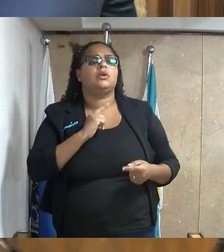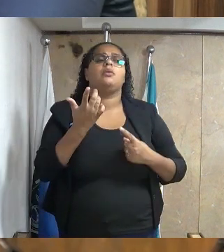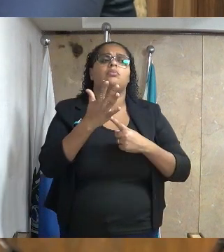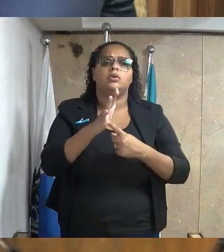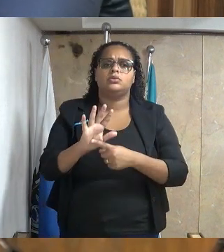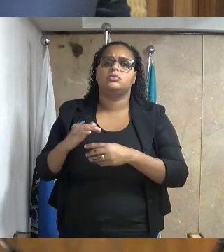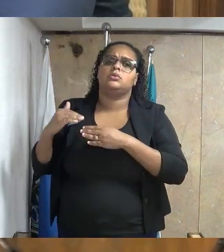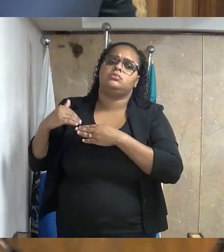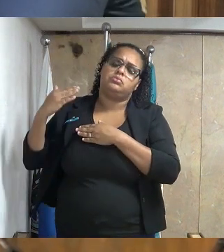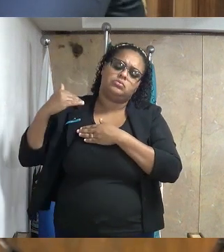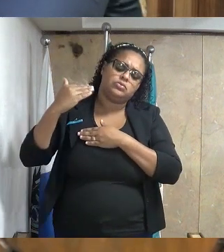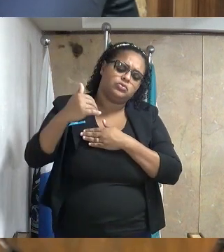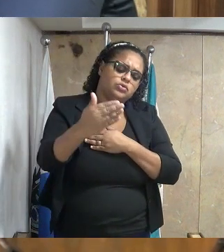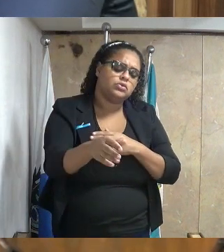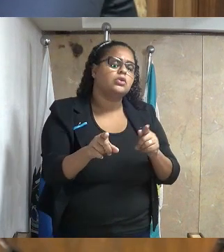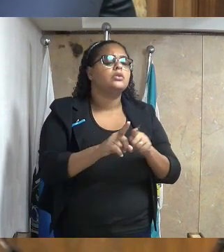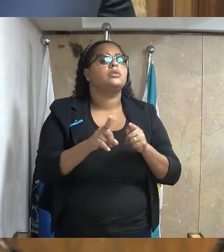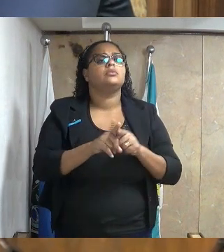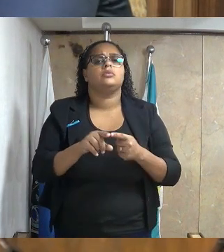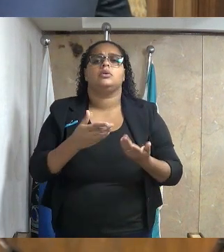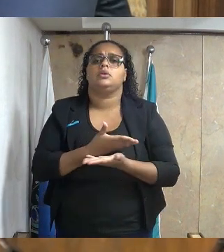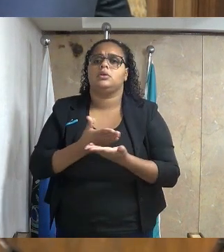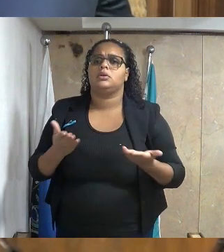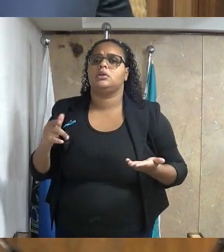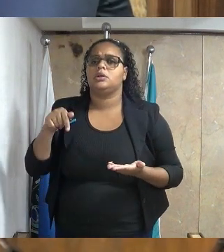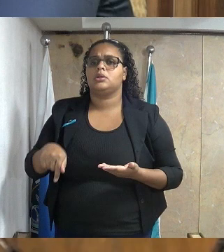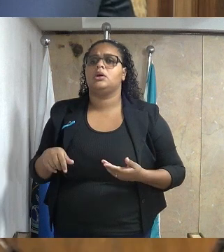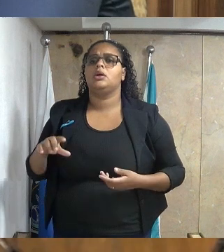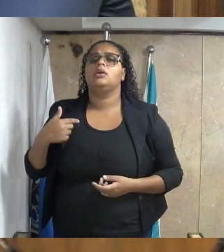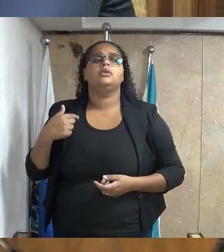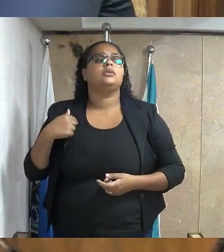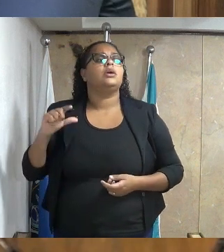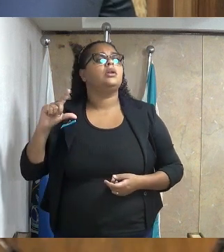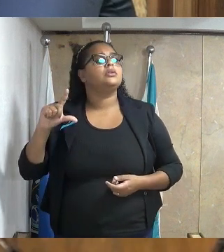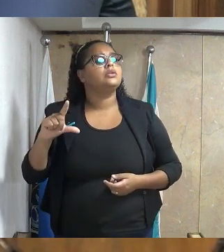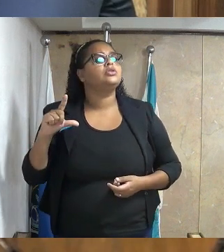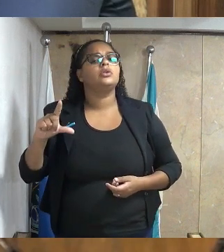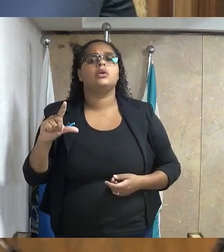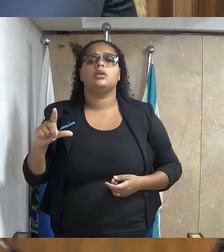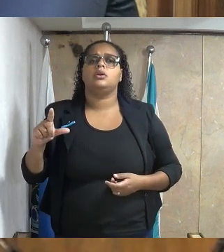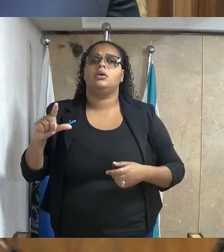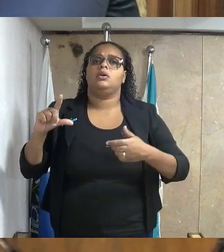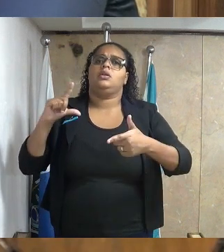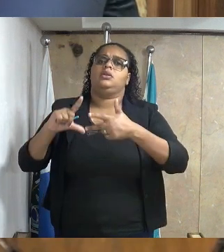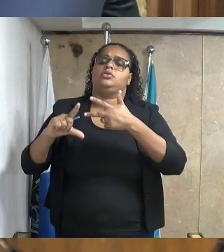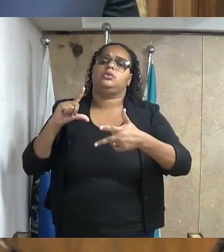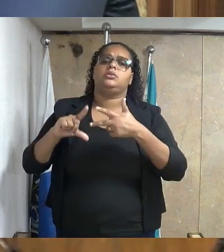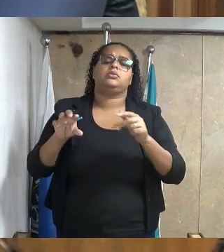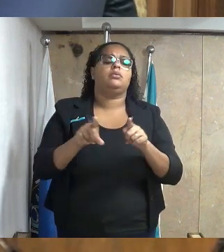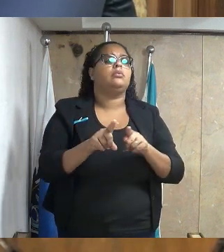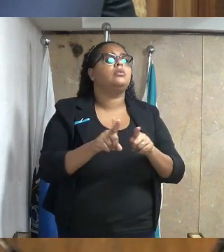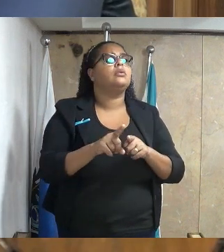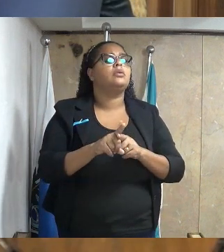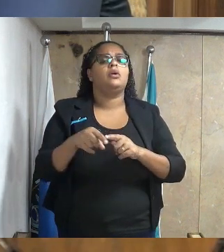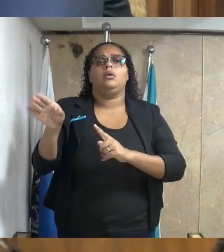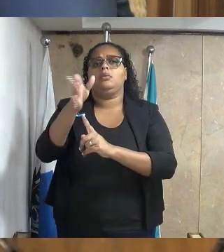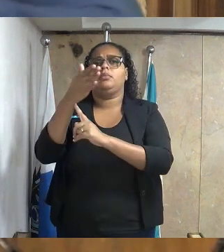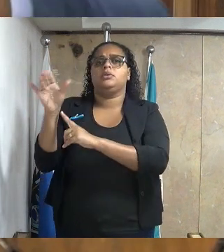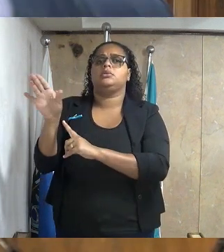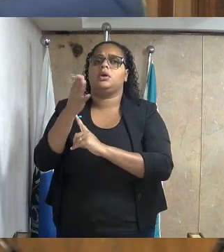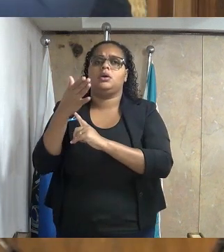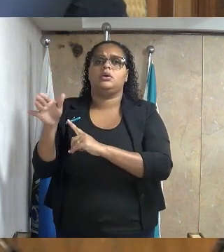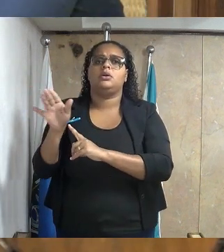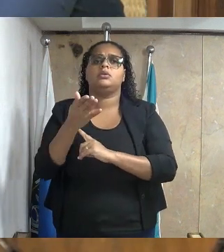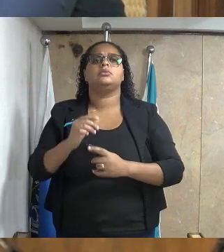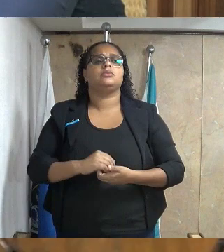demonstrado ao longo de sua trajetória aqui nessa Casa Legislativa, levantado questões, bandeiras